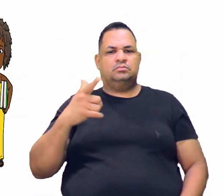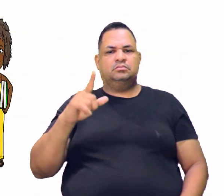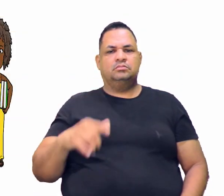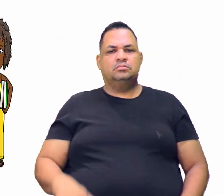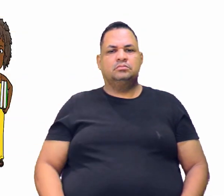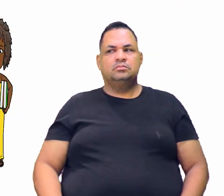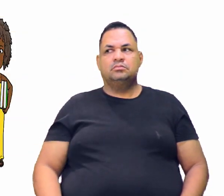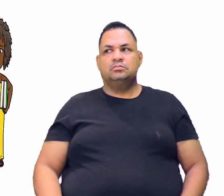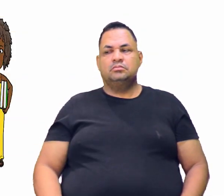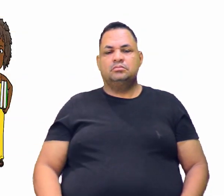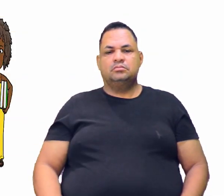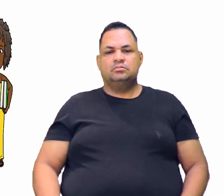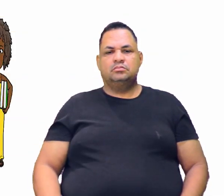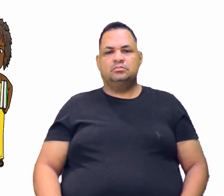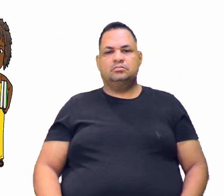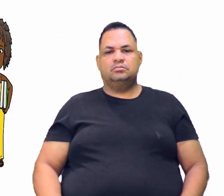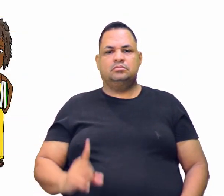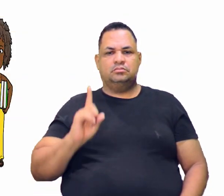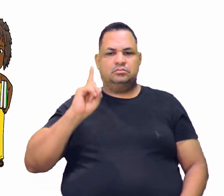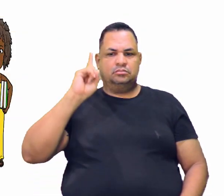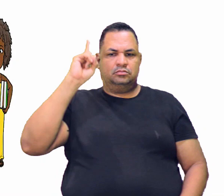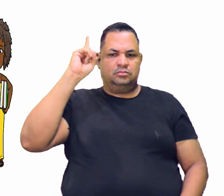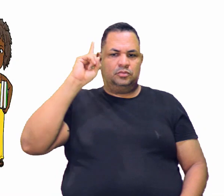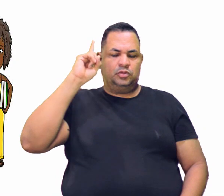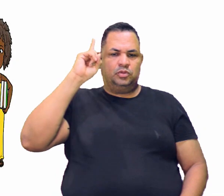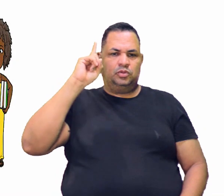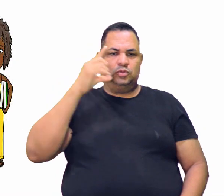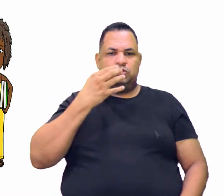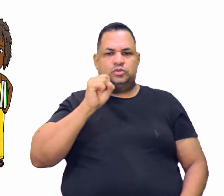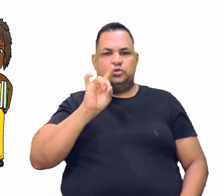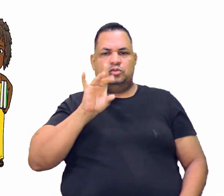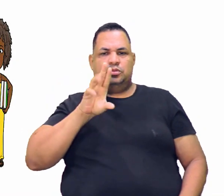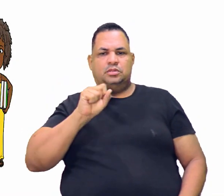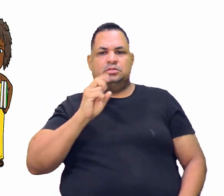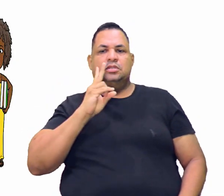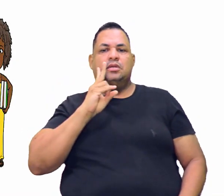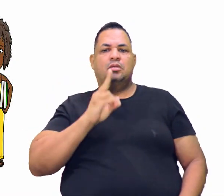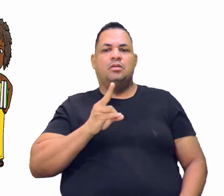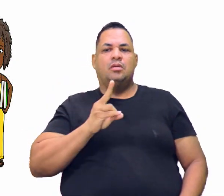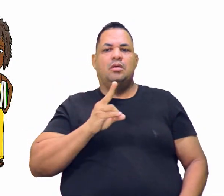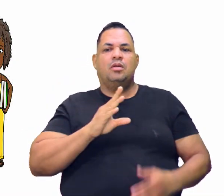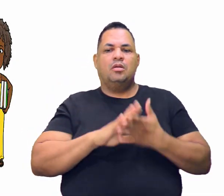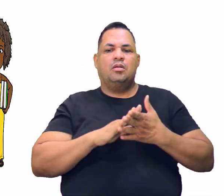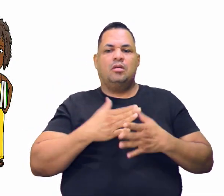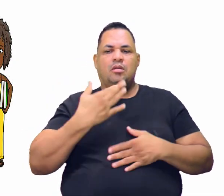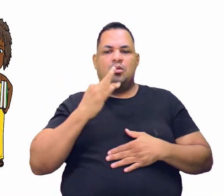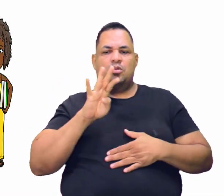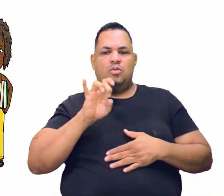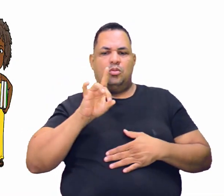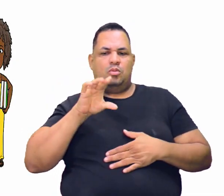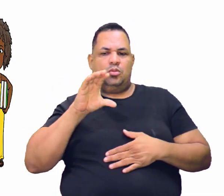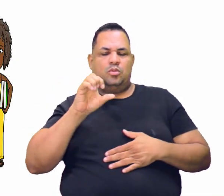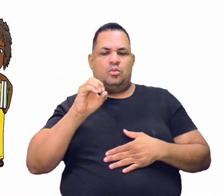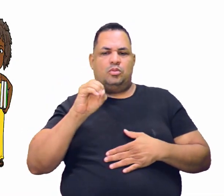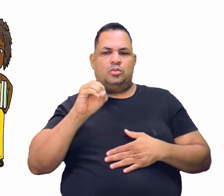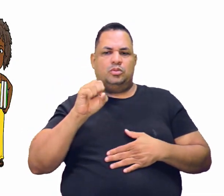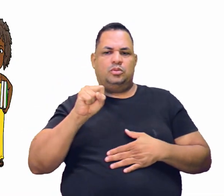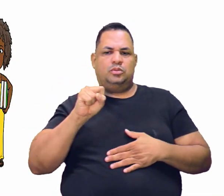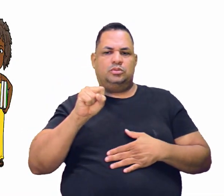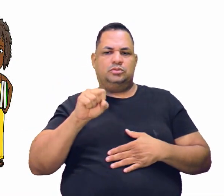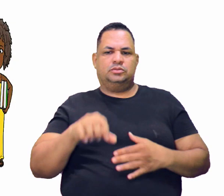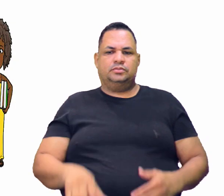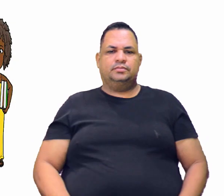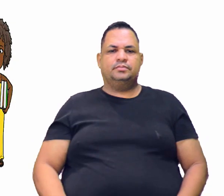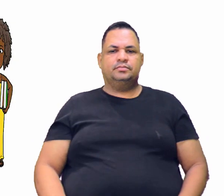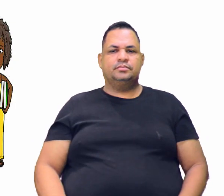concordância. Os sobrinhos são tais quais os tios, os sobrinhos são tais qual